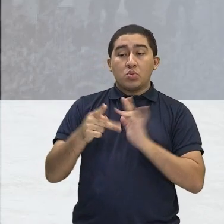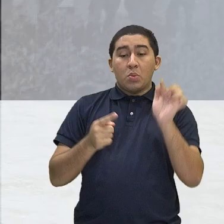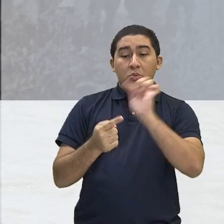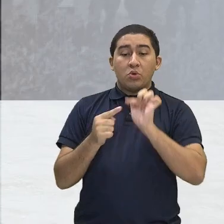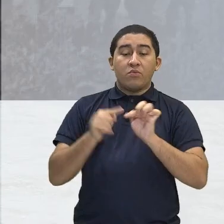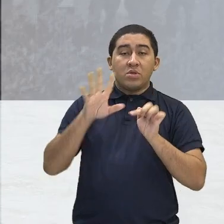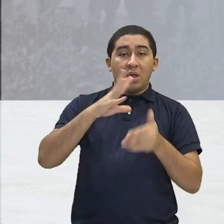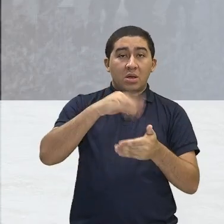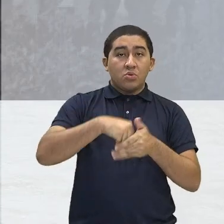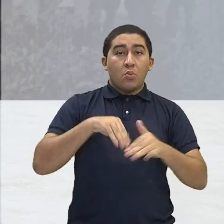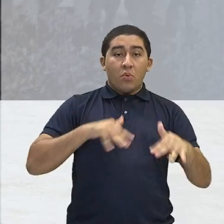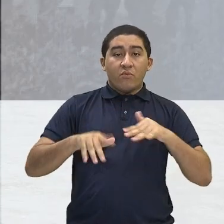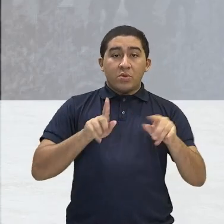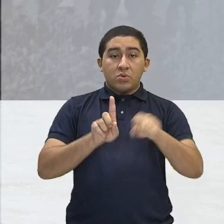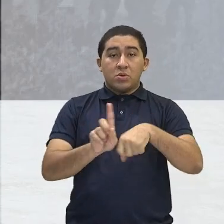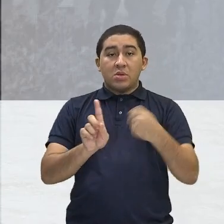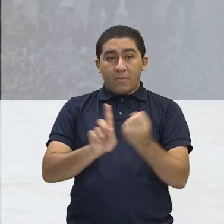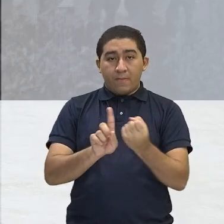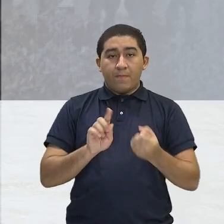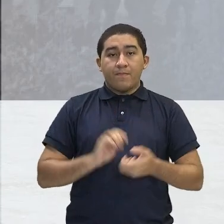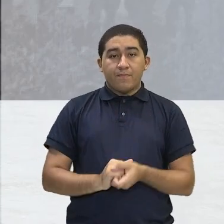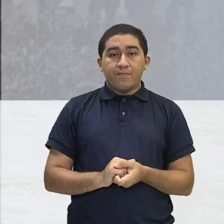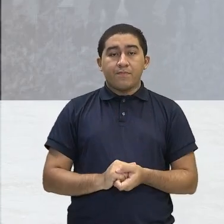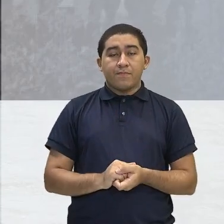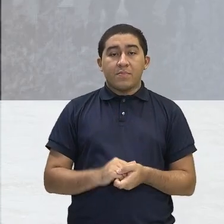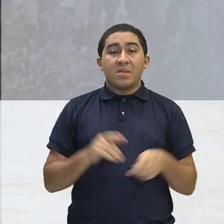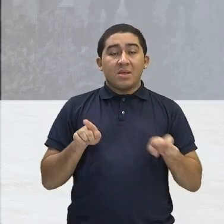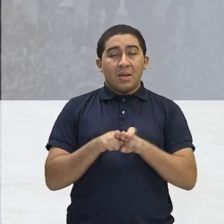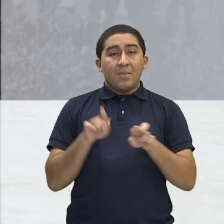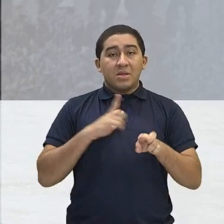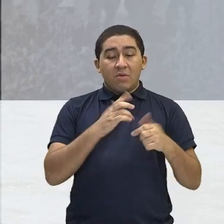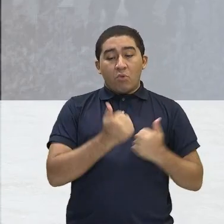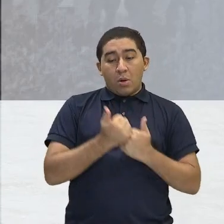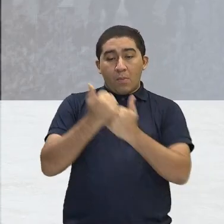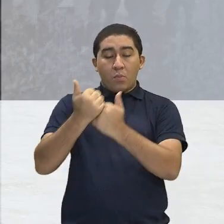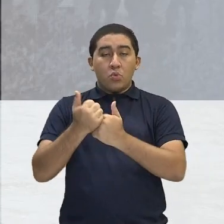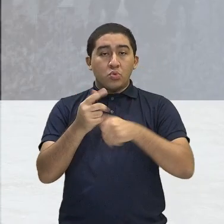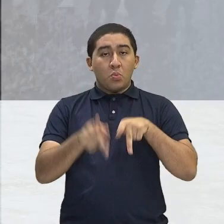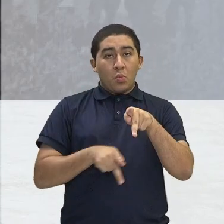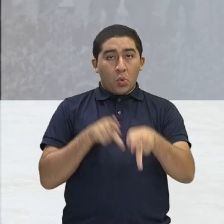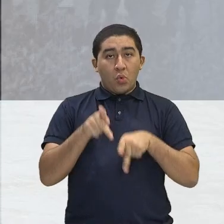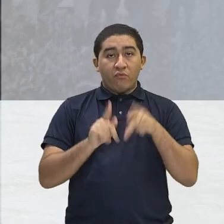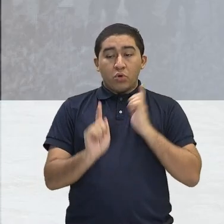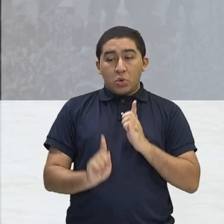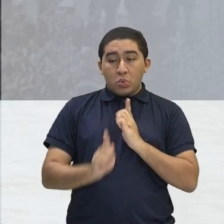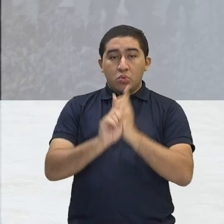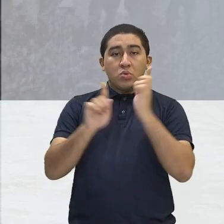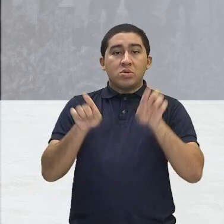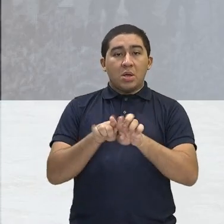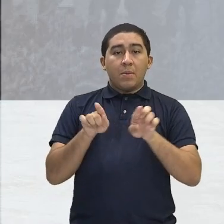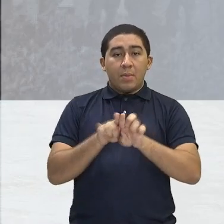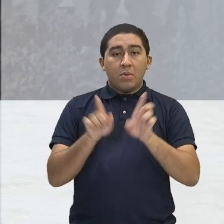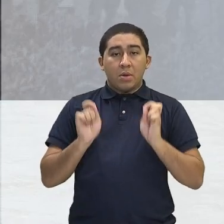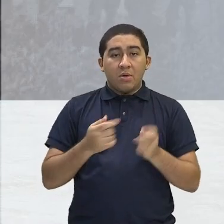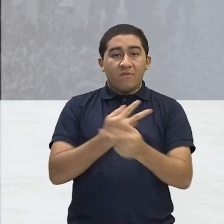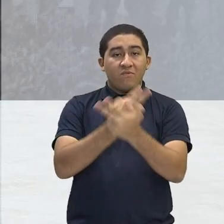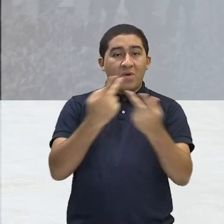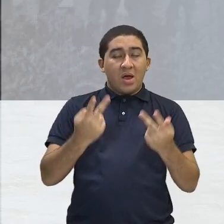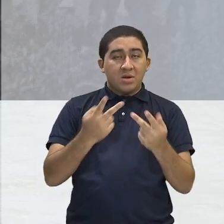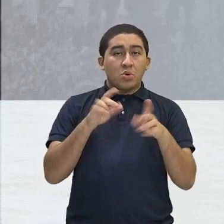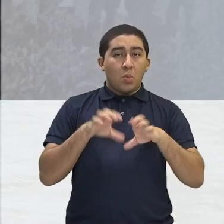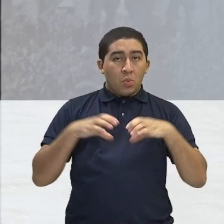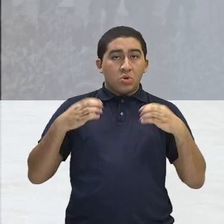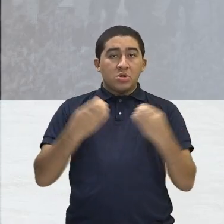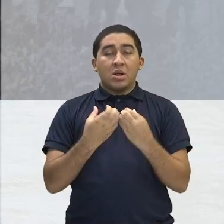desse movimento social. Houve também o apoio popular, em que encontrou, né, em várias comunidades